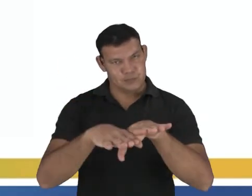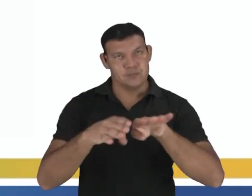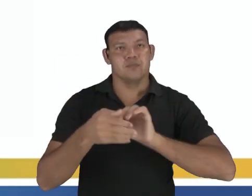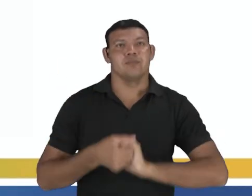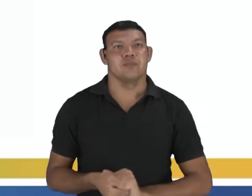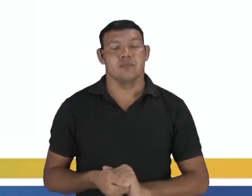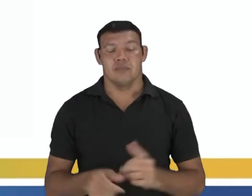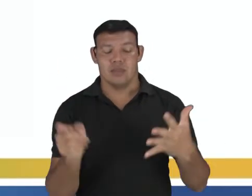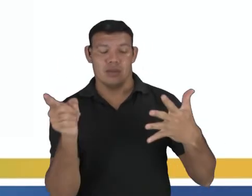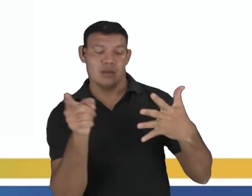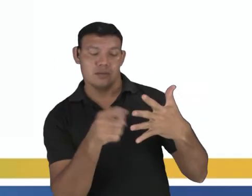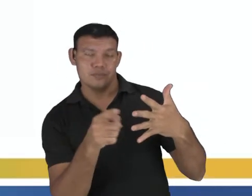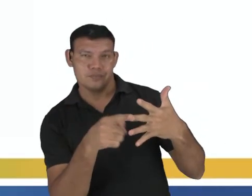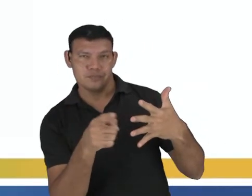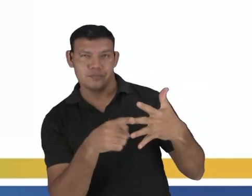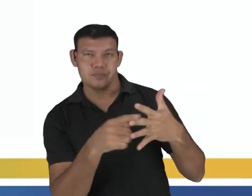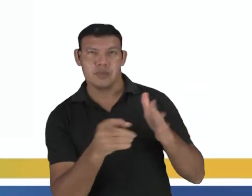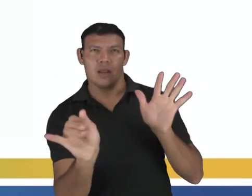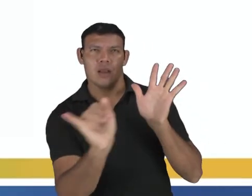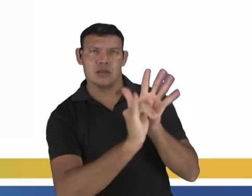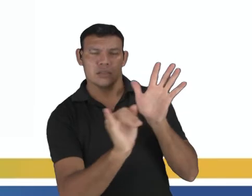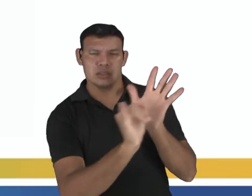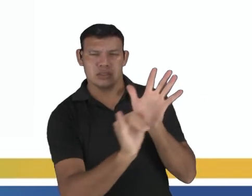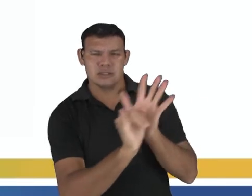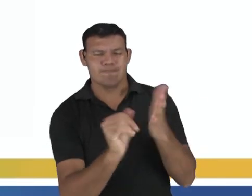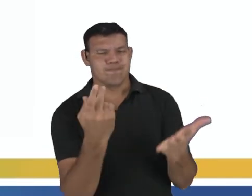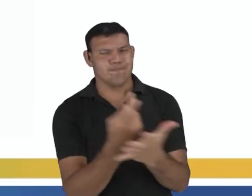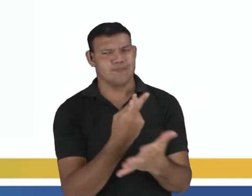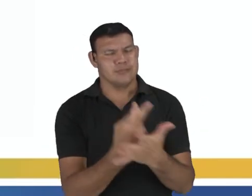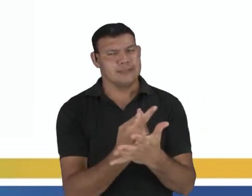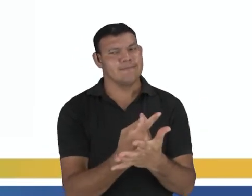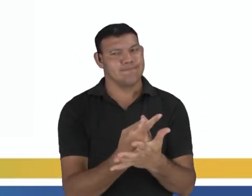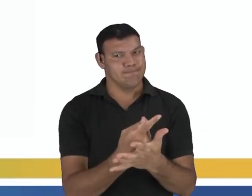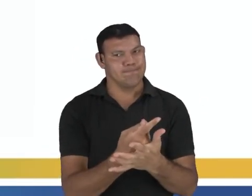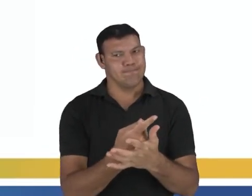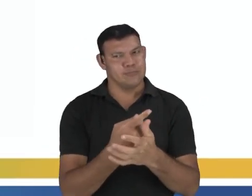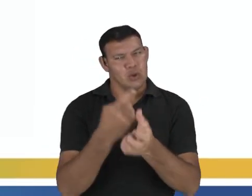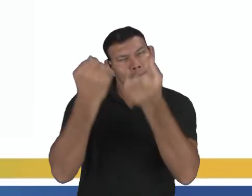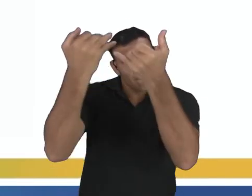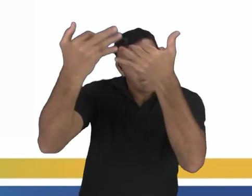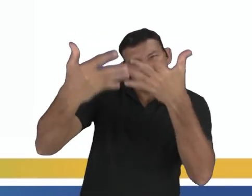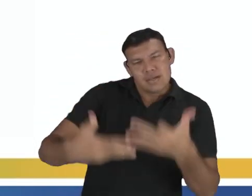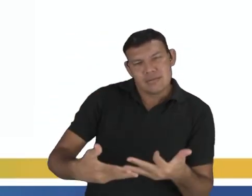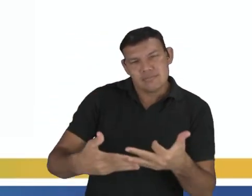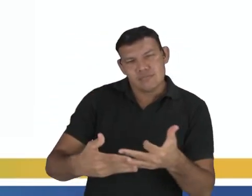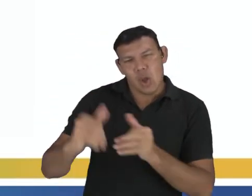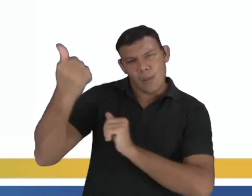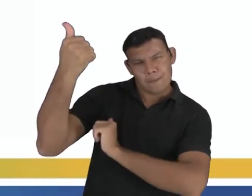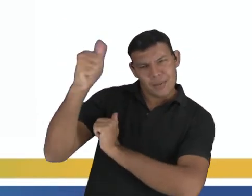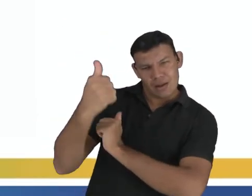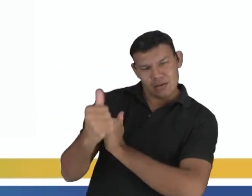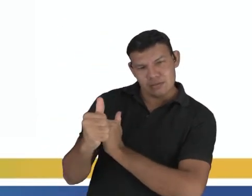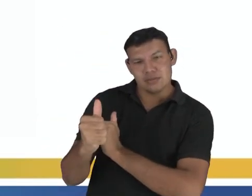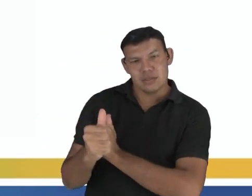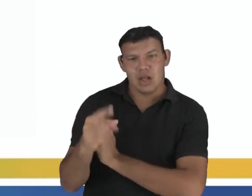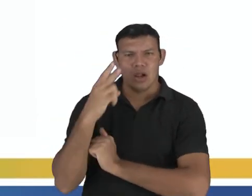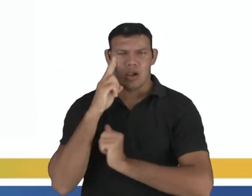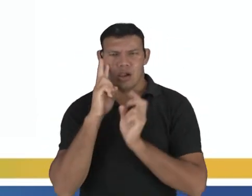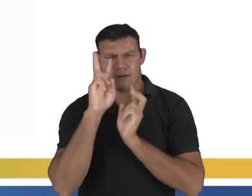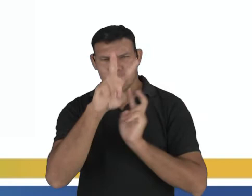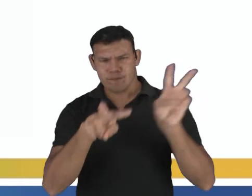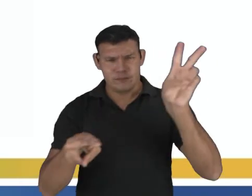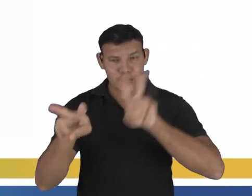E o passo 3, identificar suas falhas na explicação. Então, seria uma análise do que já foi visto